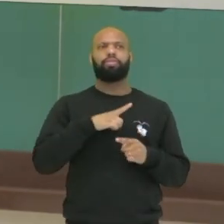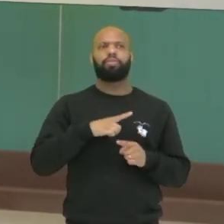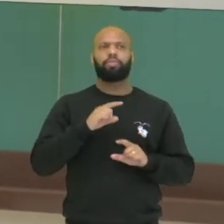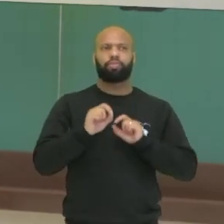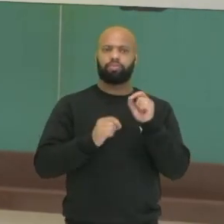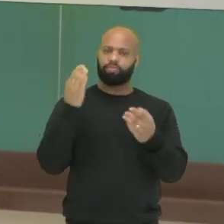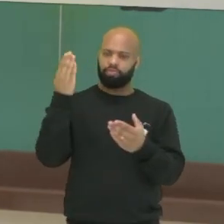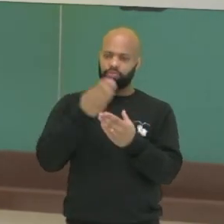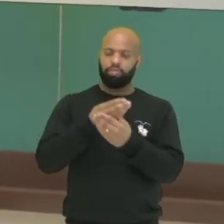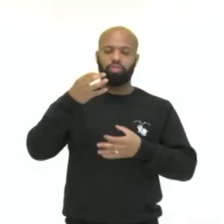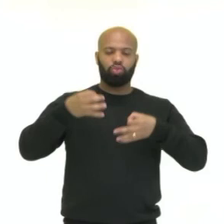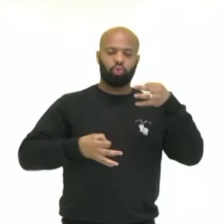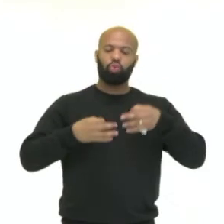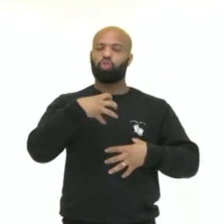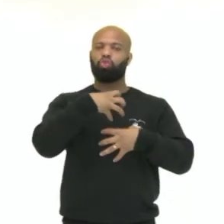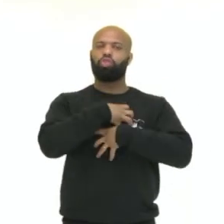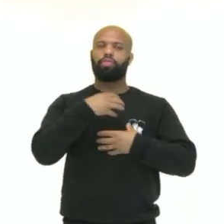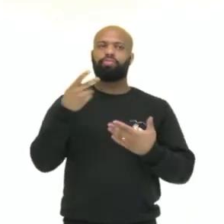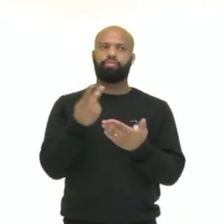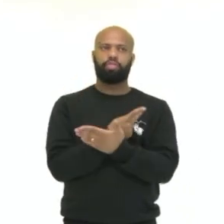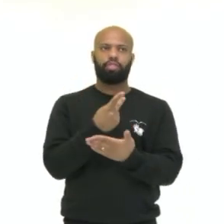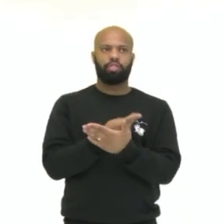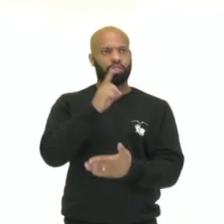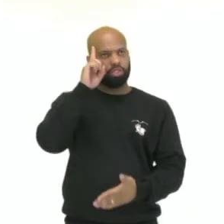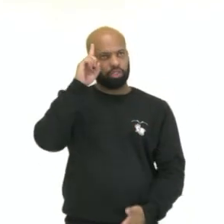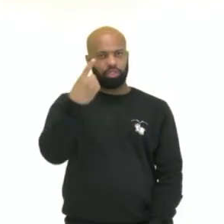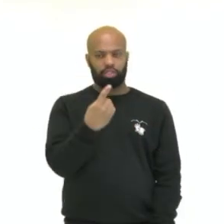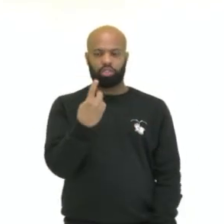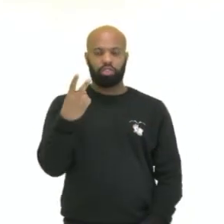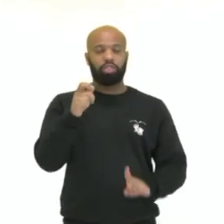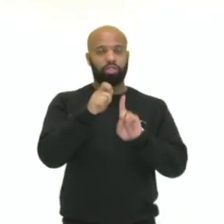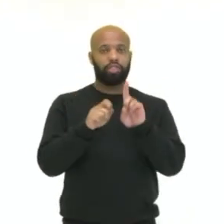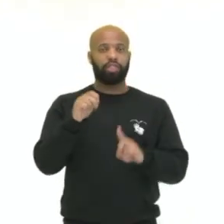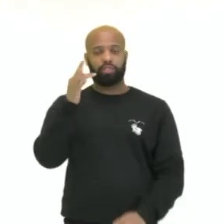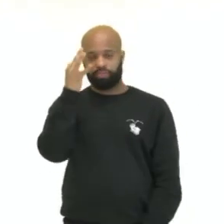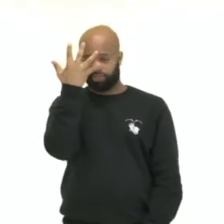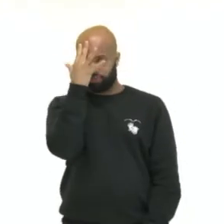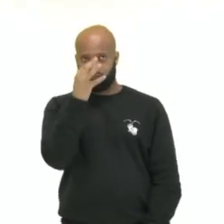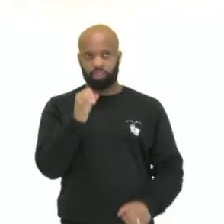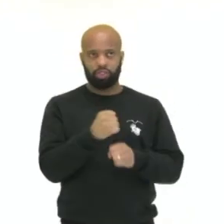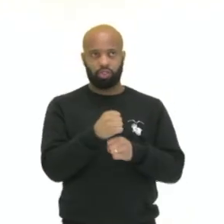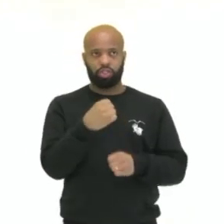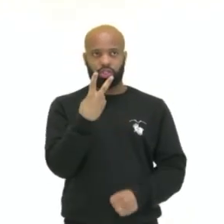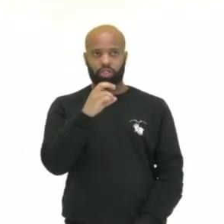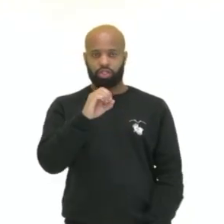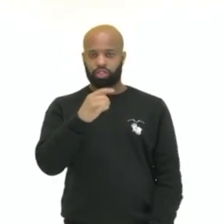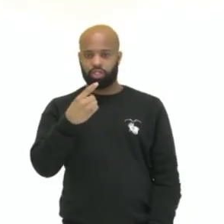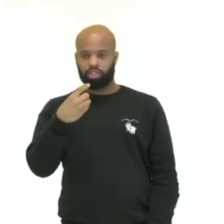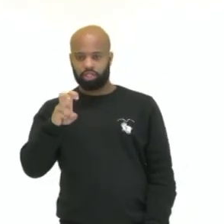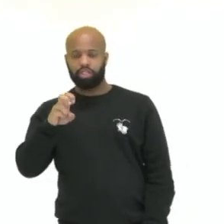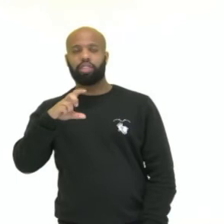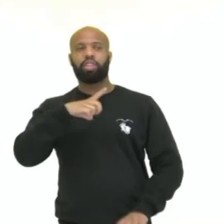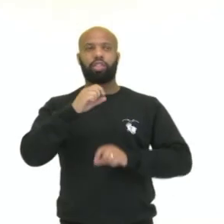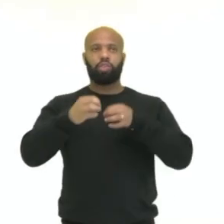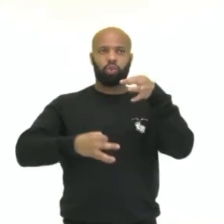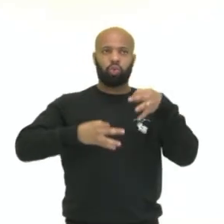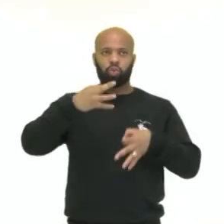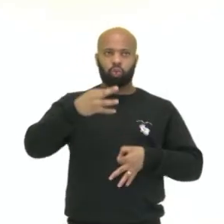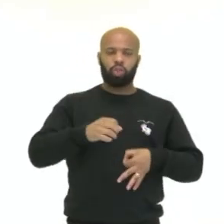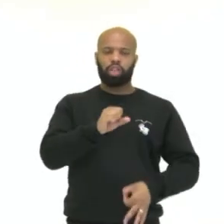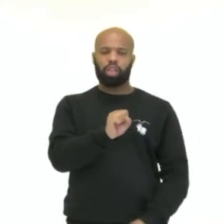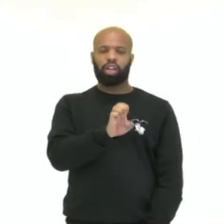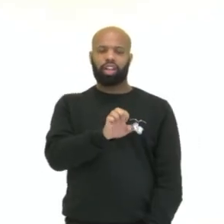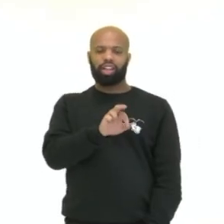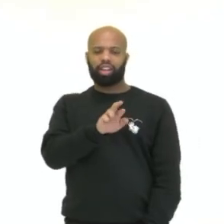julgada improcedente. No dia 12 de fevereiro de 2015, o juiz Sérgio Serrano Nunes Filho, da Vara da